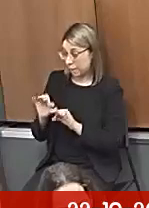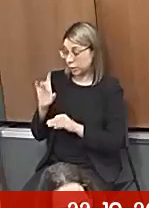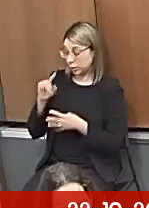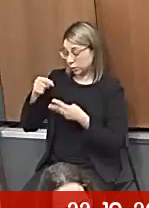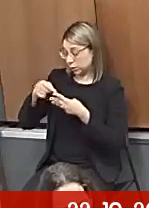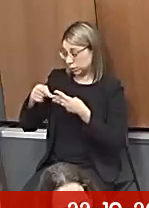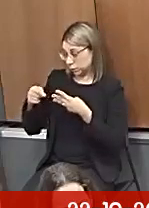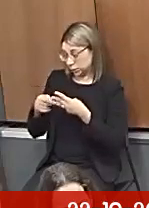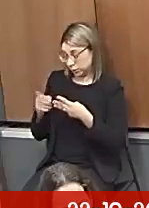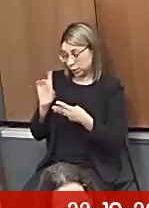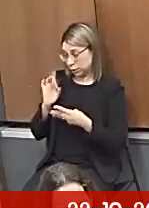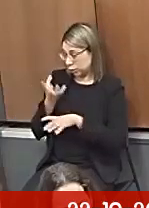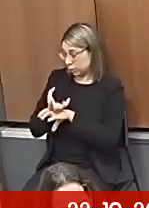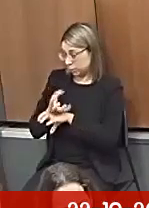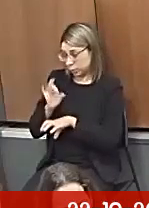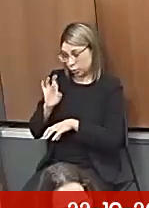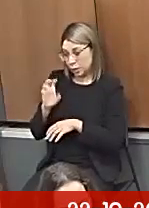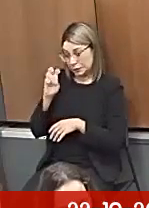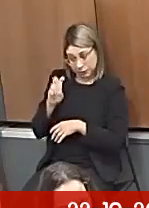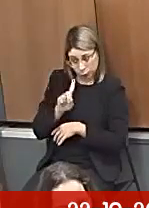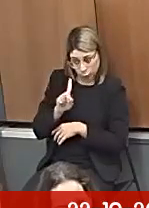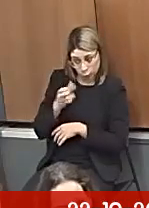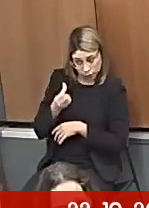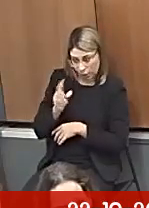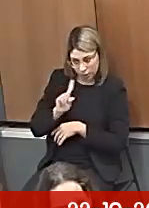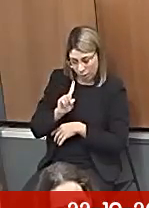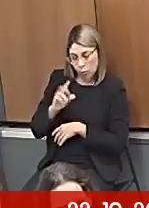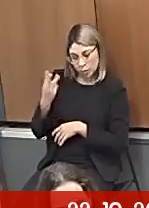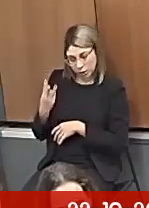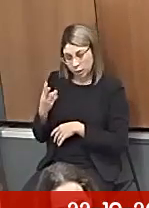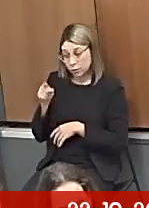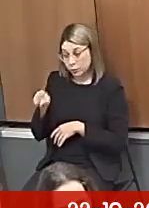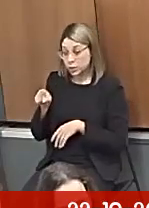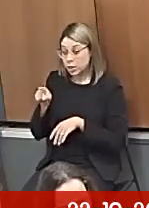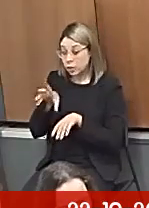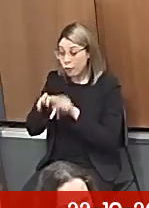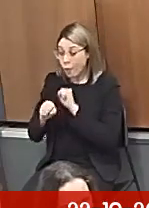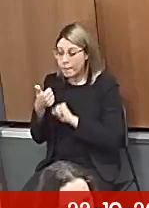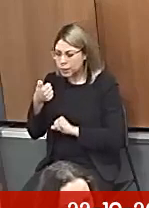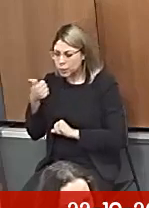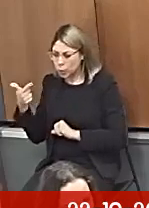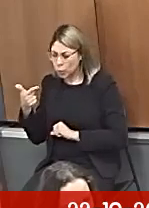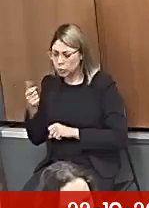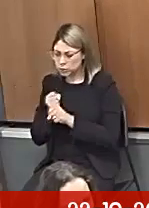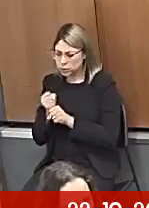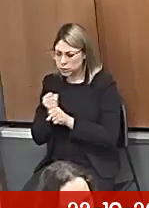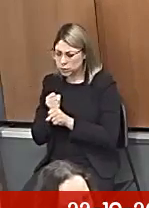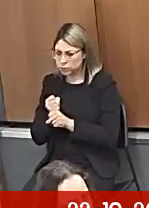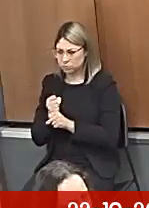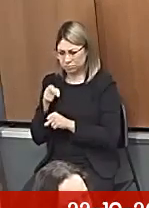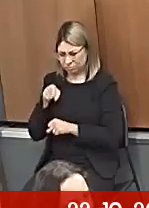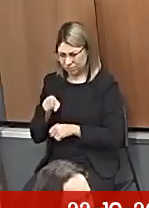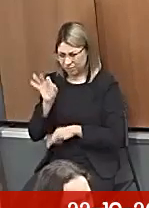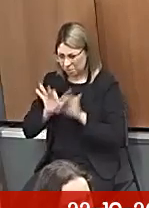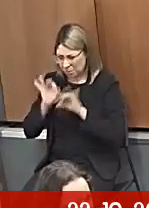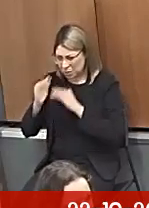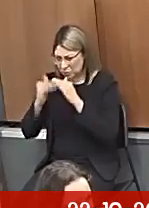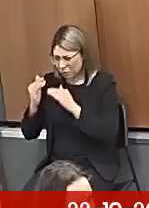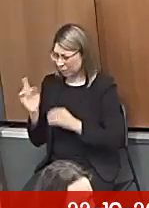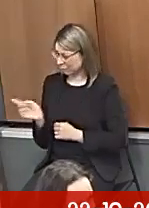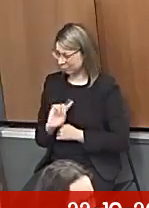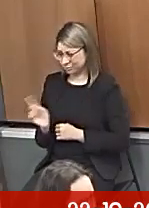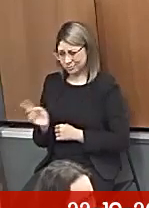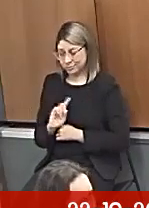3 disciplinas por semestre, ao invés de 5 ou 6, e você forma em 12 anos. Isso não é plano de desenvolvimento,